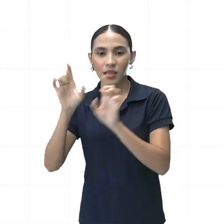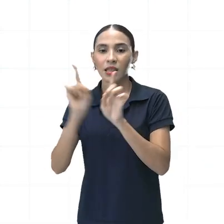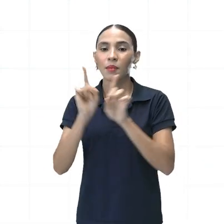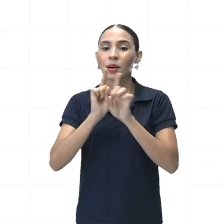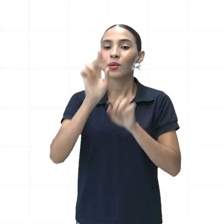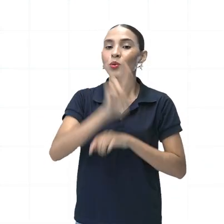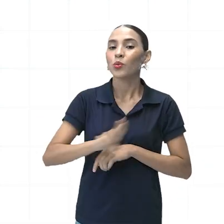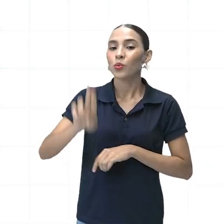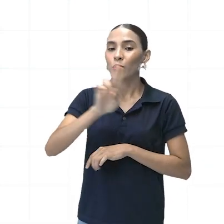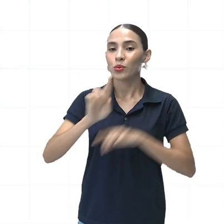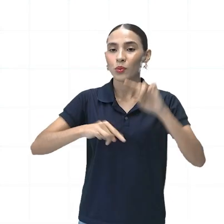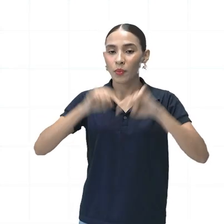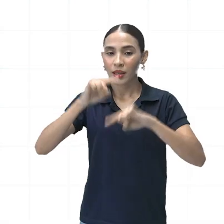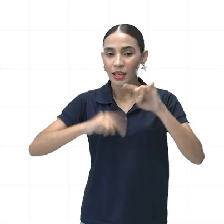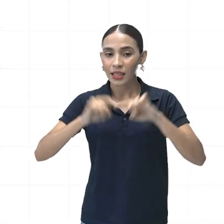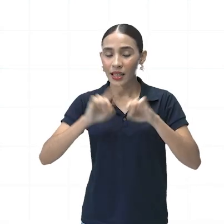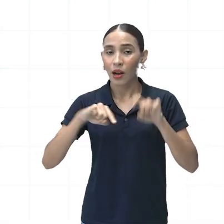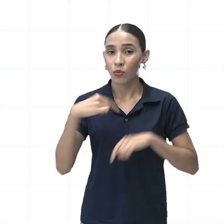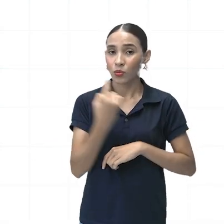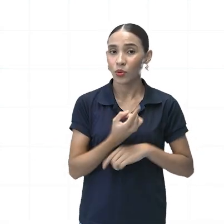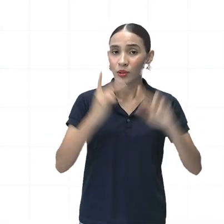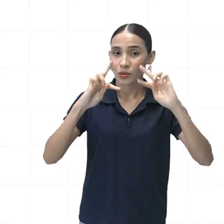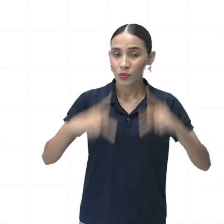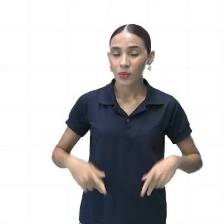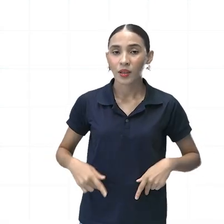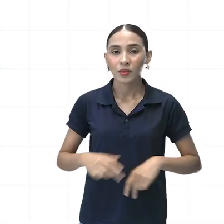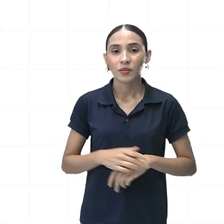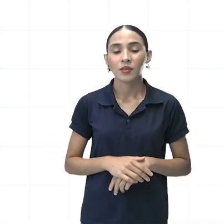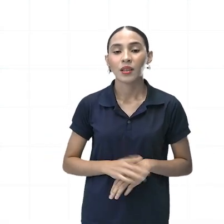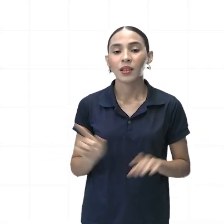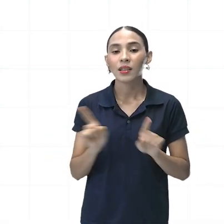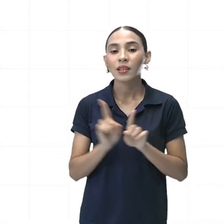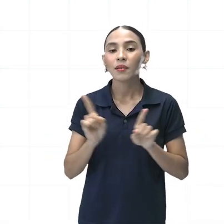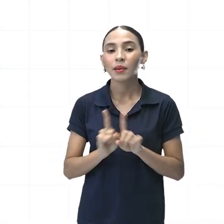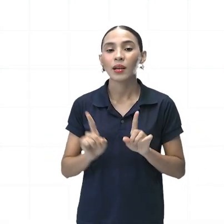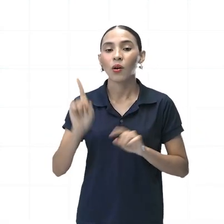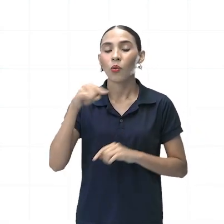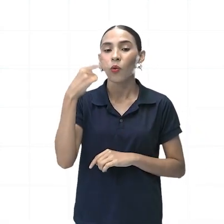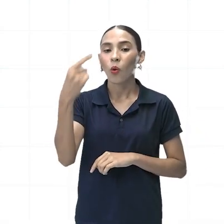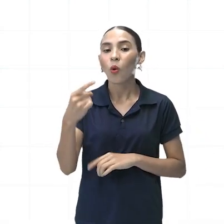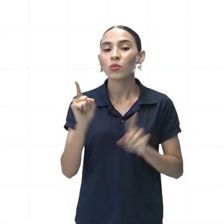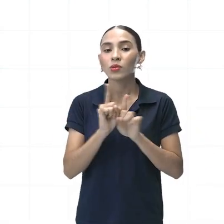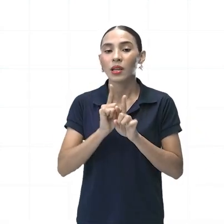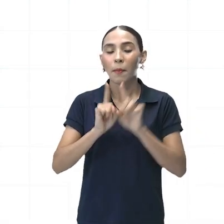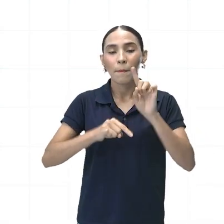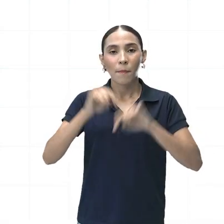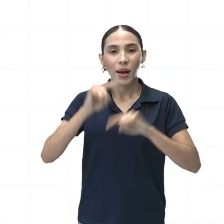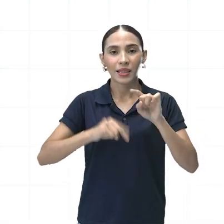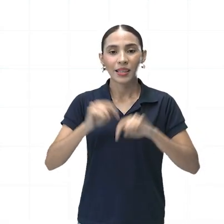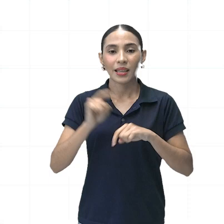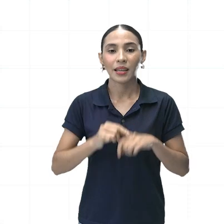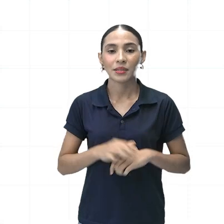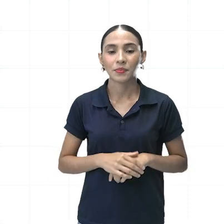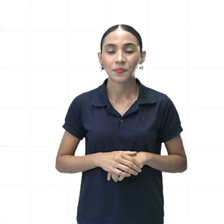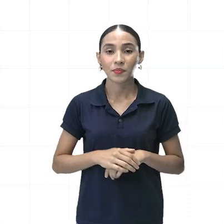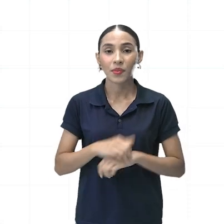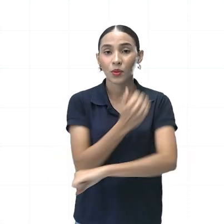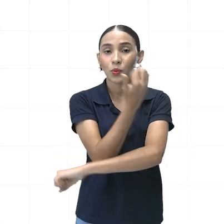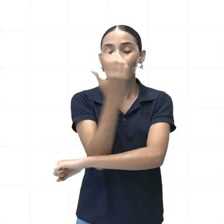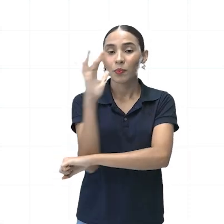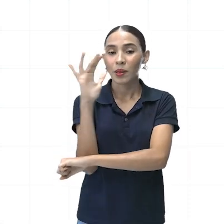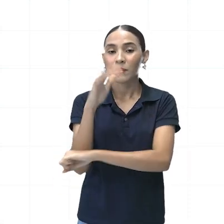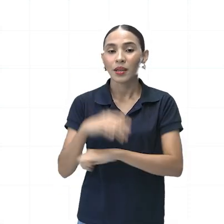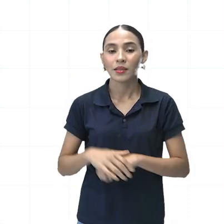do uso dos materiais por nós, seres humanos, né, bem como de outros materiais no meio